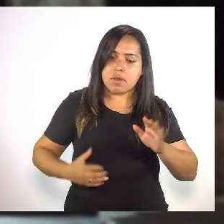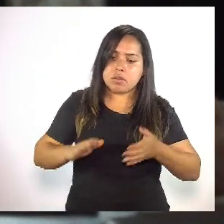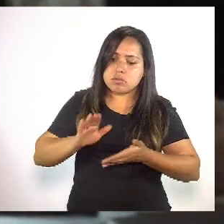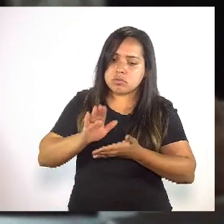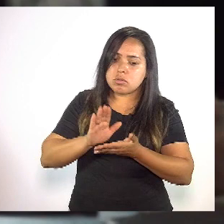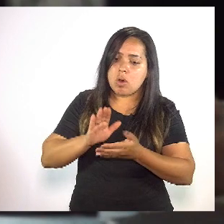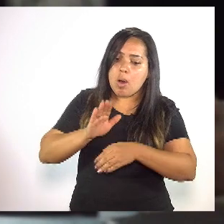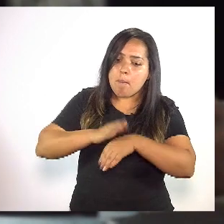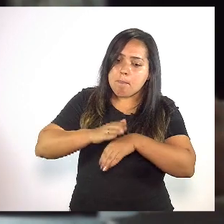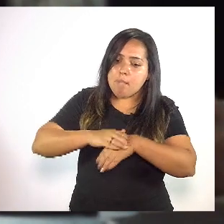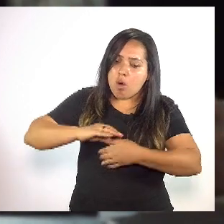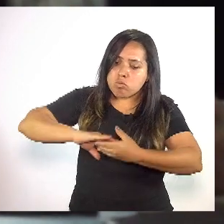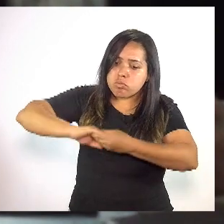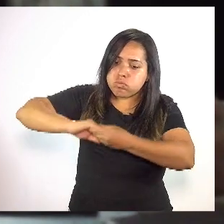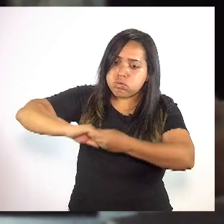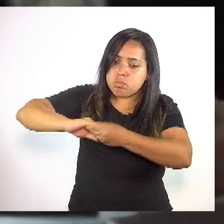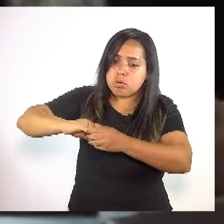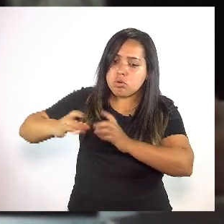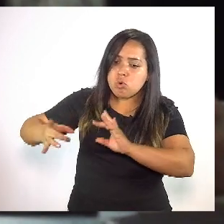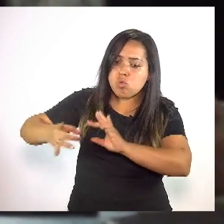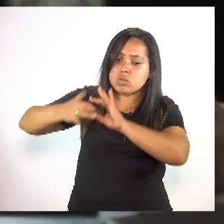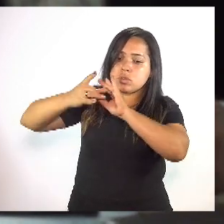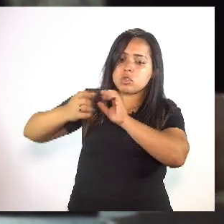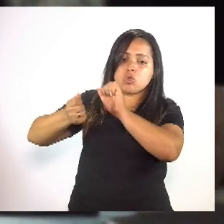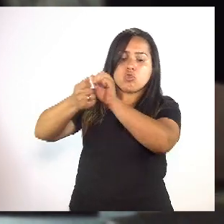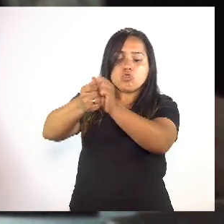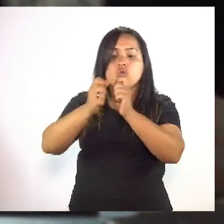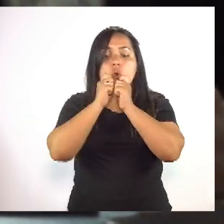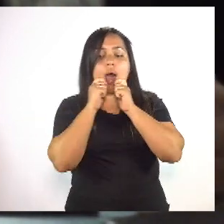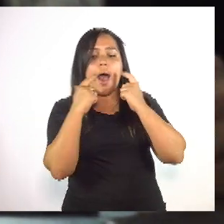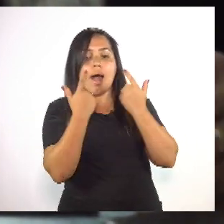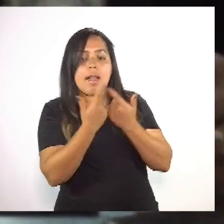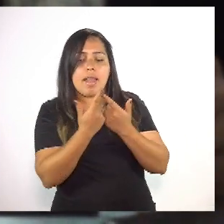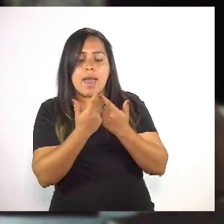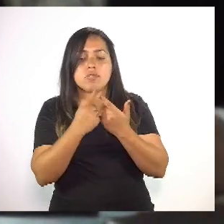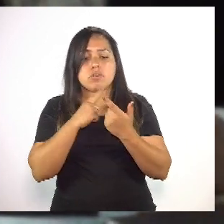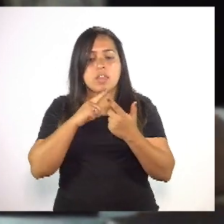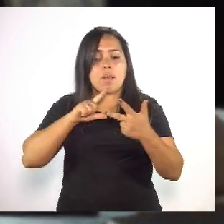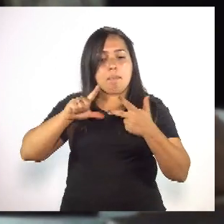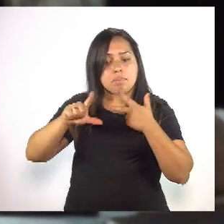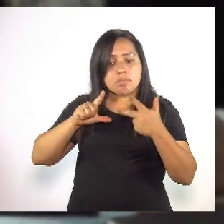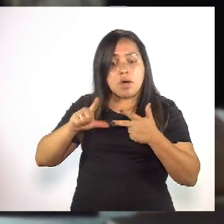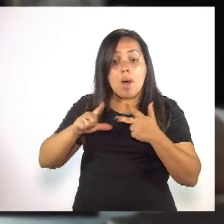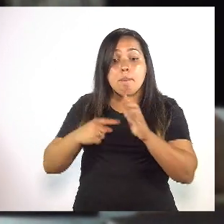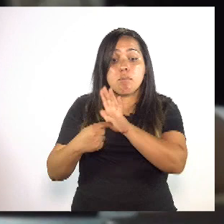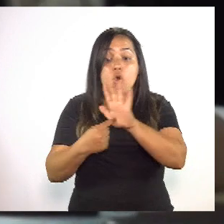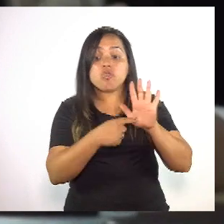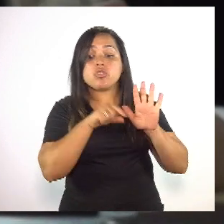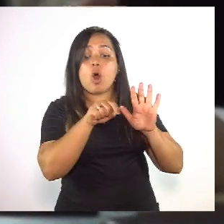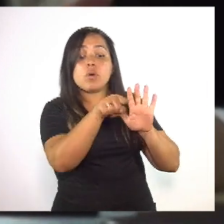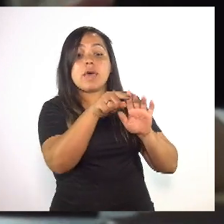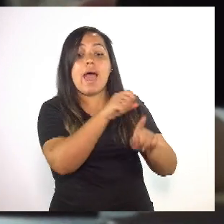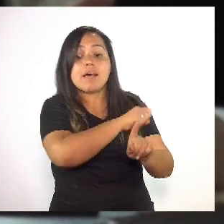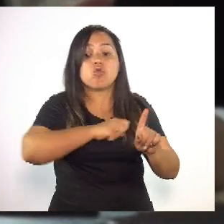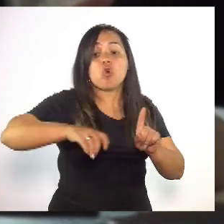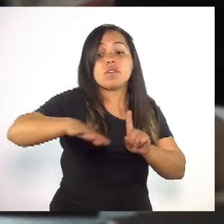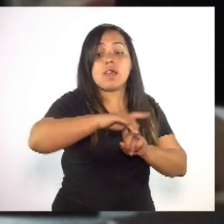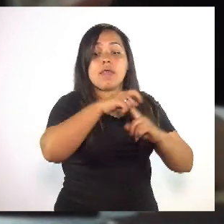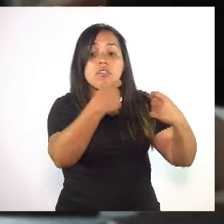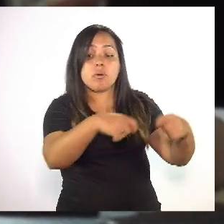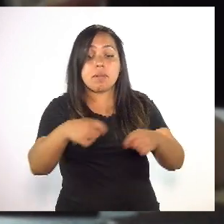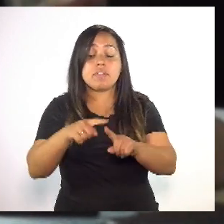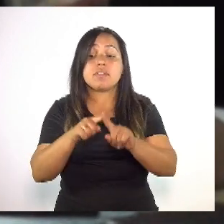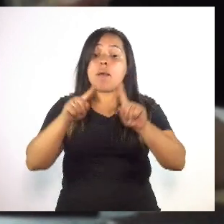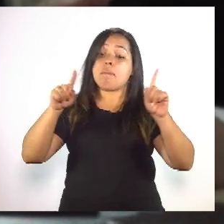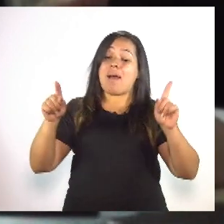o Legislativo, a gente prestar aquilo que a sociedade precisa. Entretanto, alguns desses percentuais previstos na lei, eles